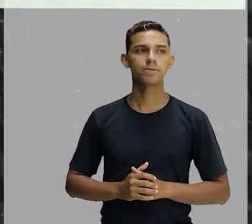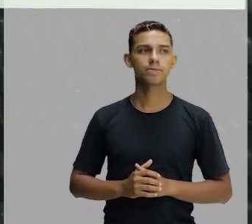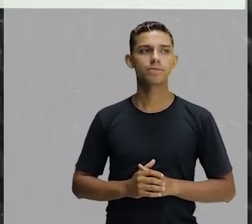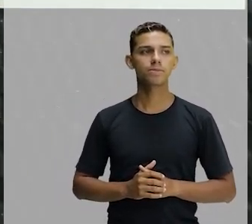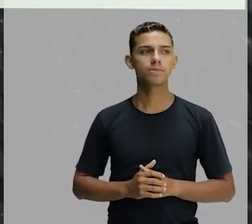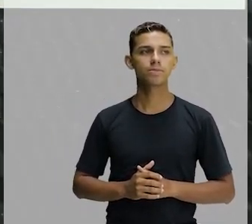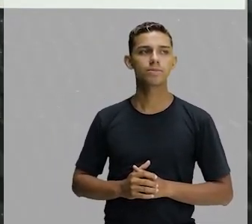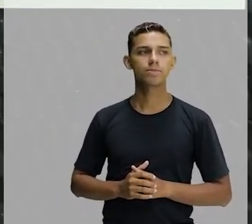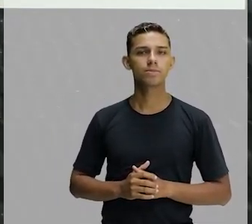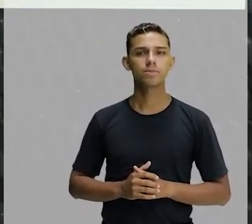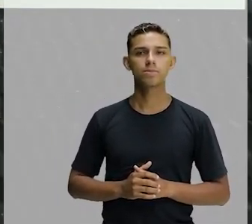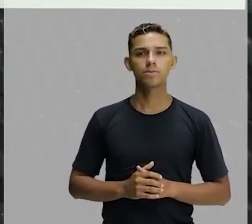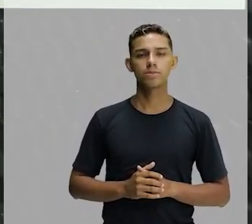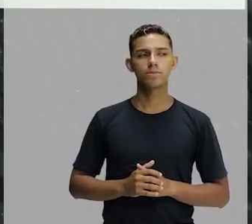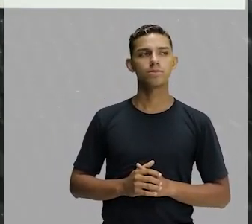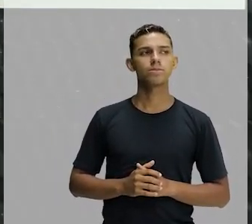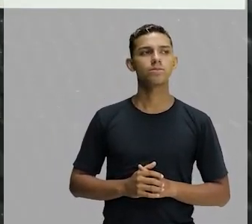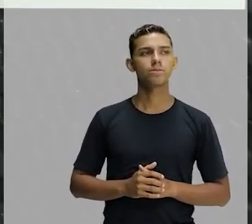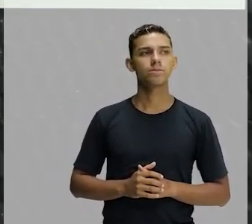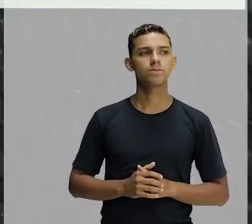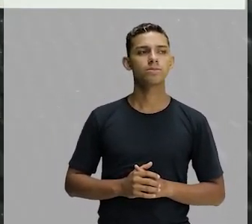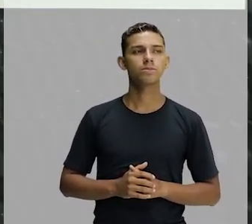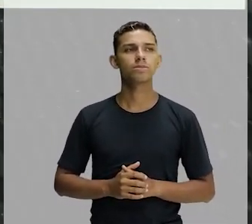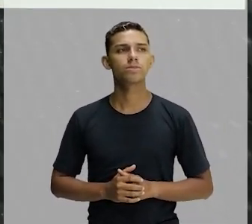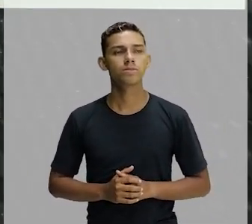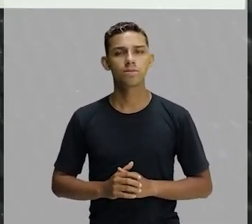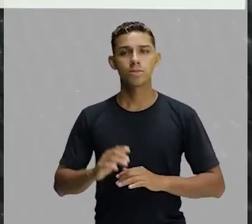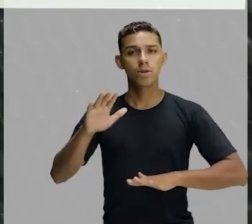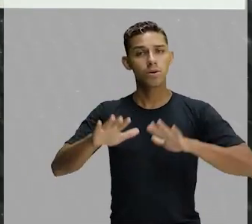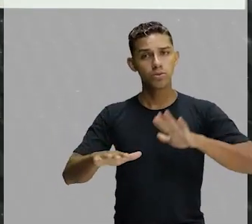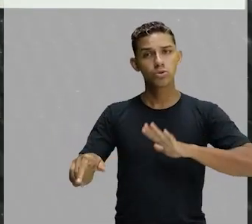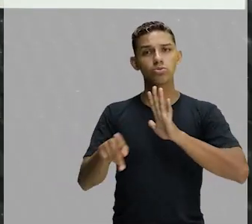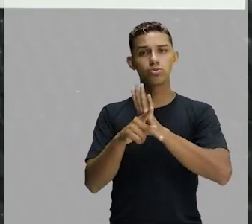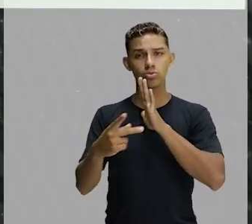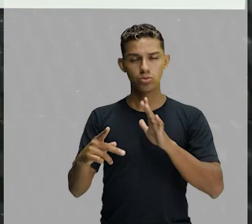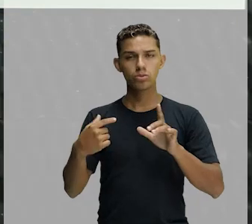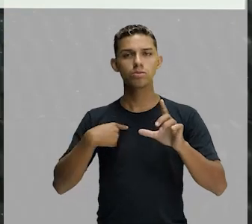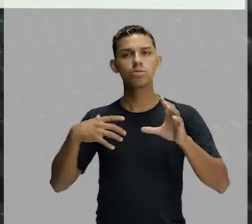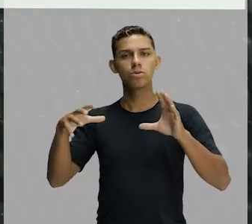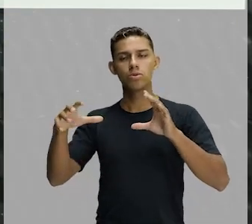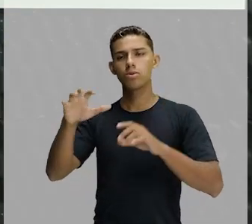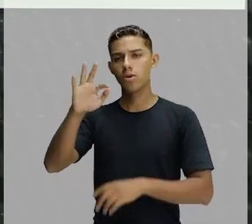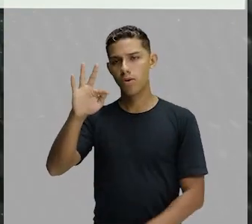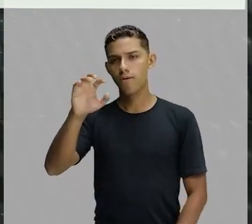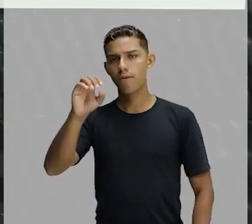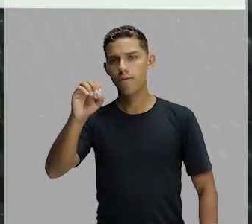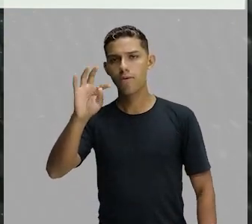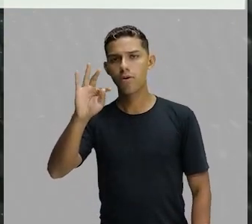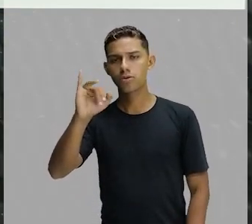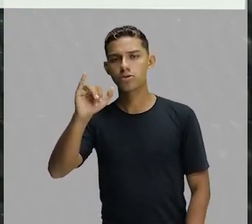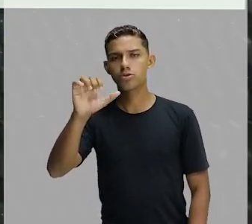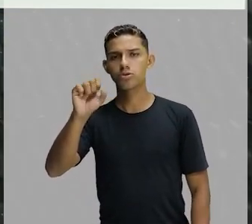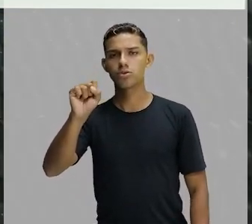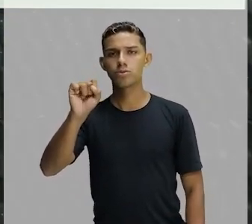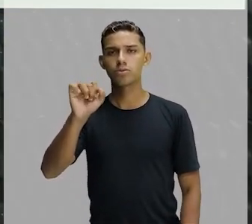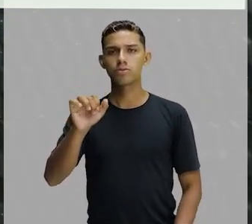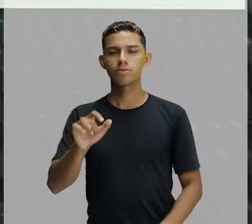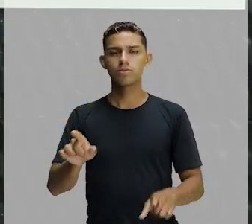acordo com essa questão do ponto de compensação fótico, eu vou ter plantas que têm ponto de